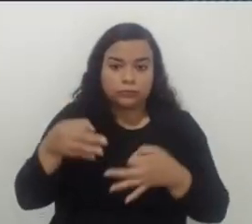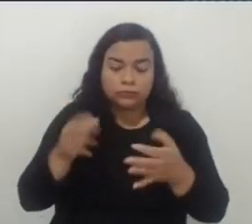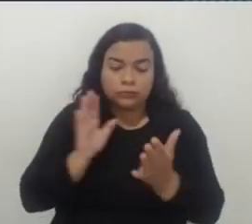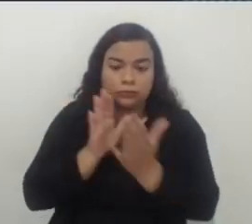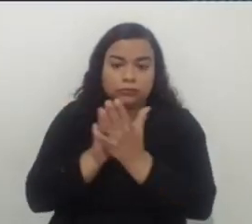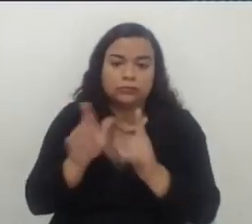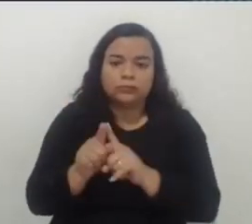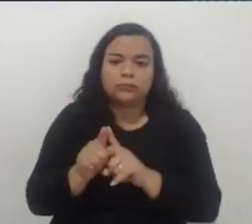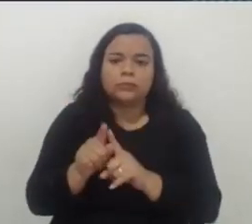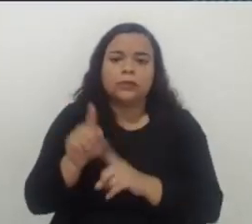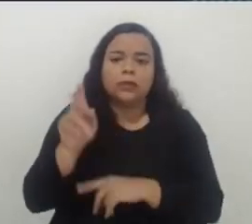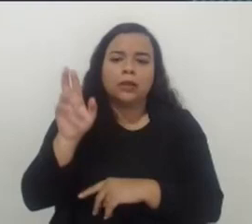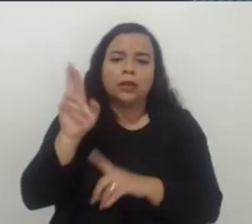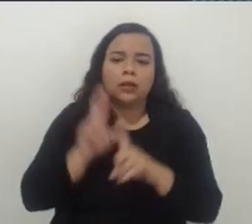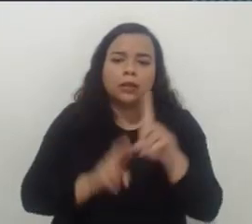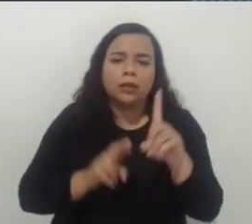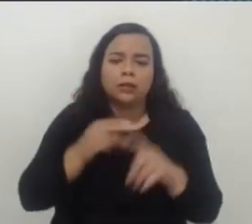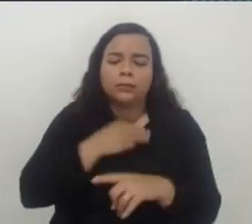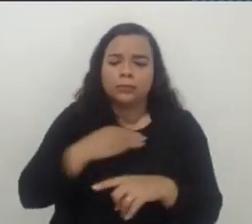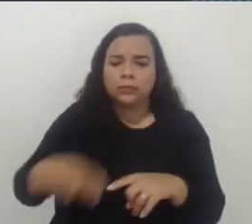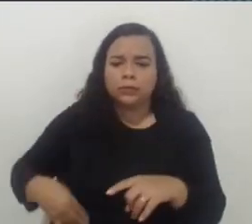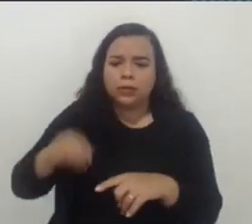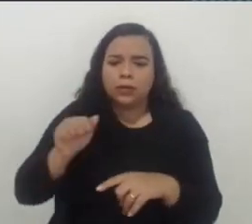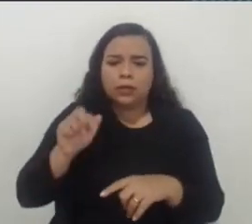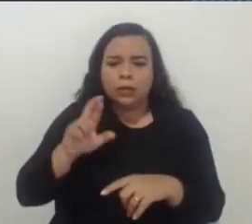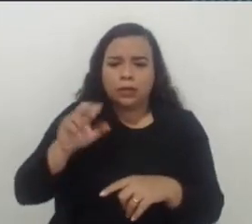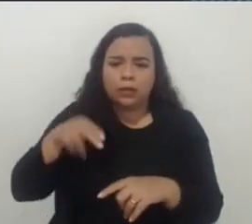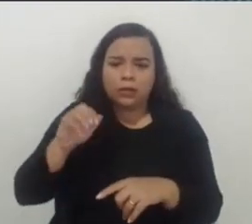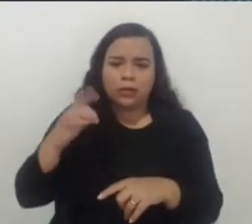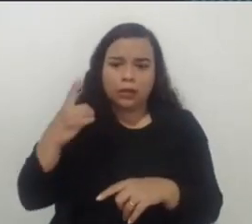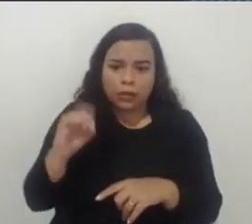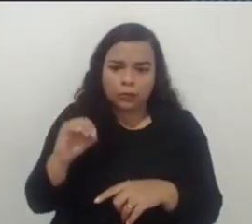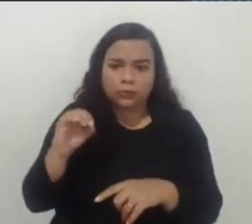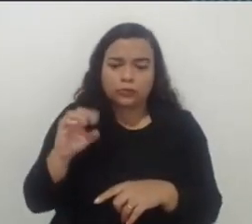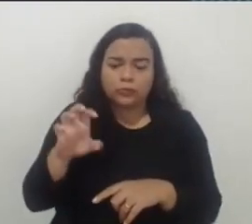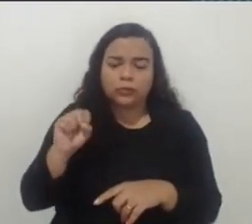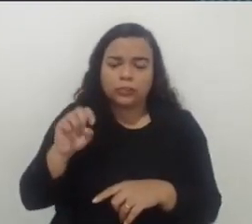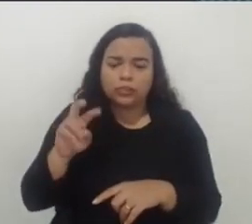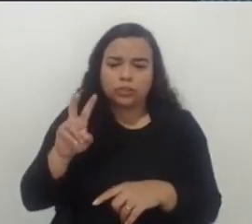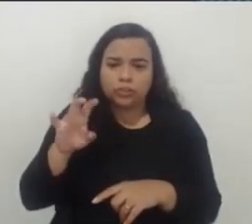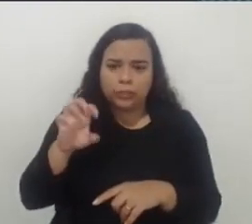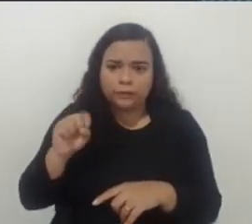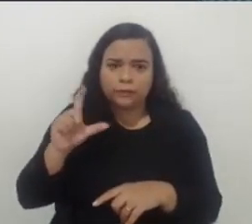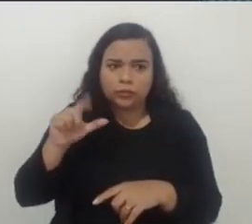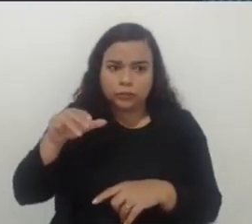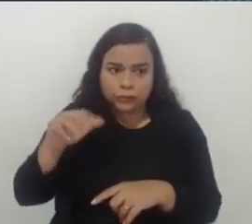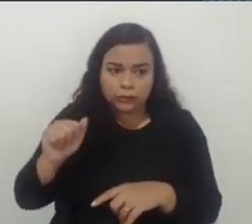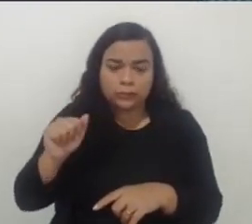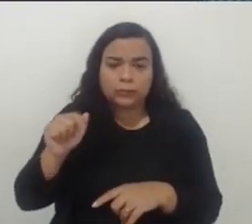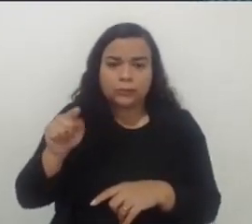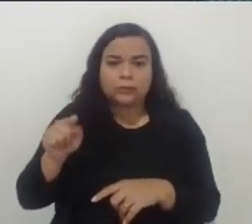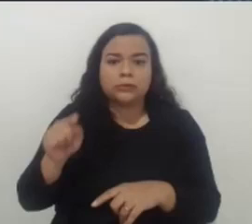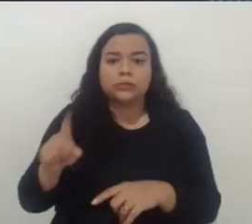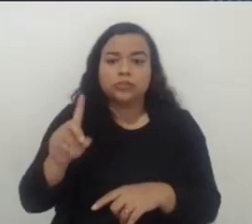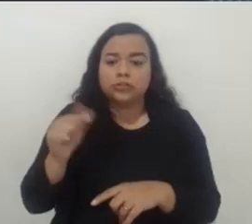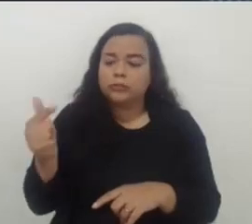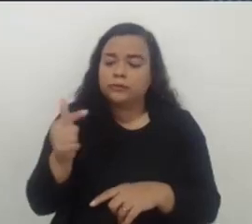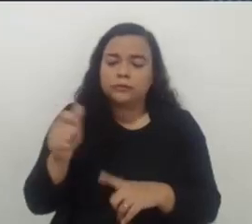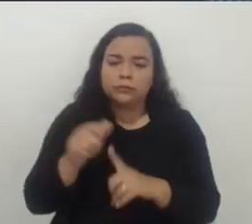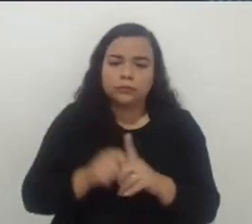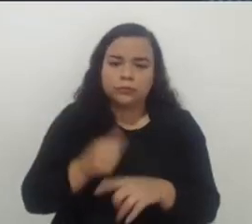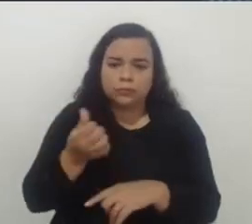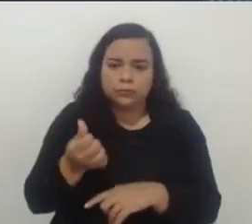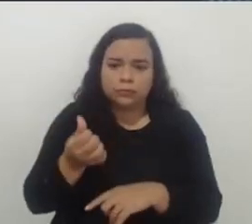ministro Arnaldo Esteves Lima, quinta turma, em 22/6/10. Uma outra, no mesmo